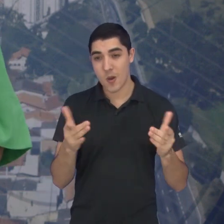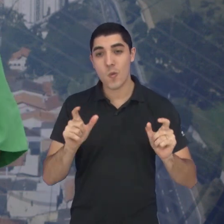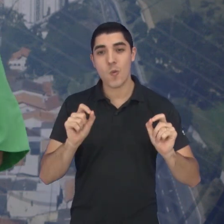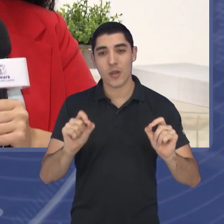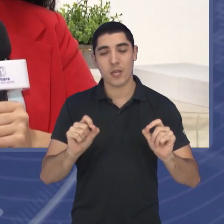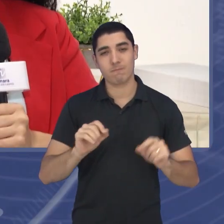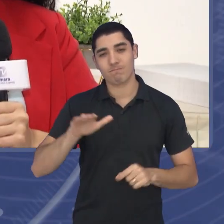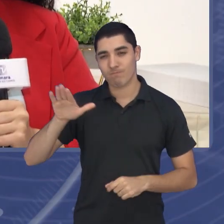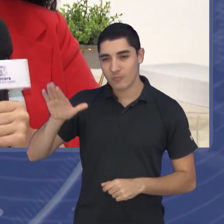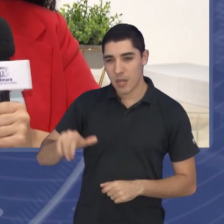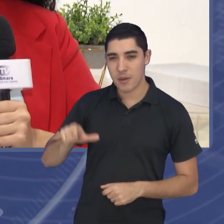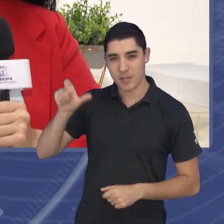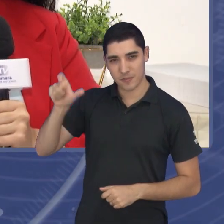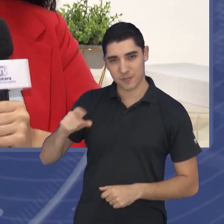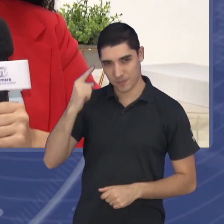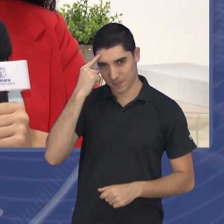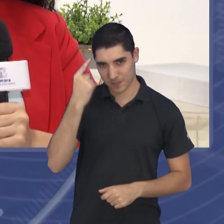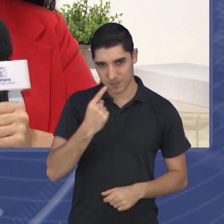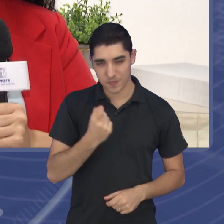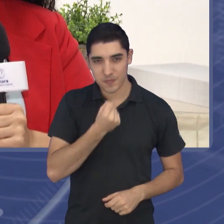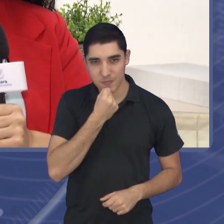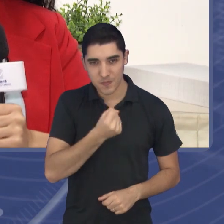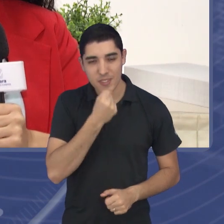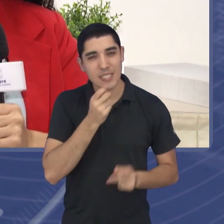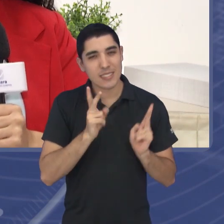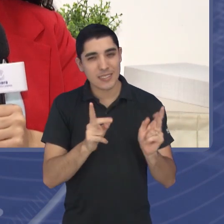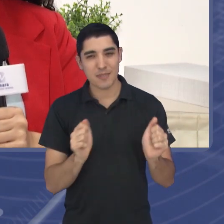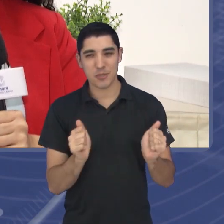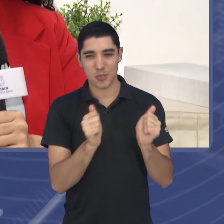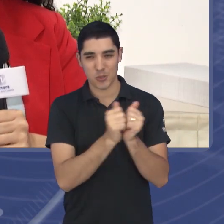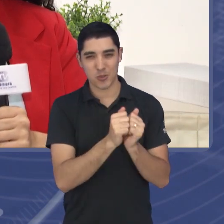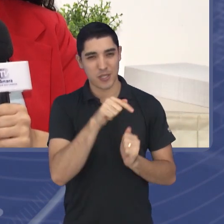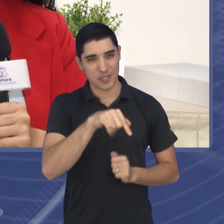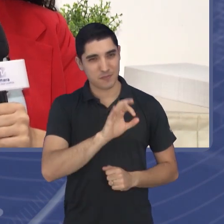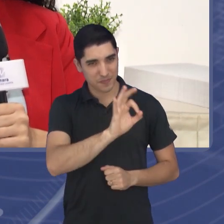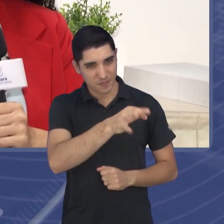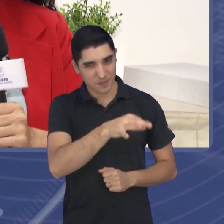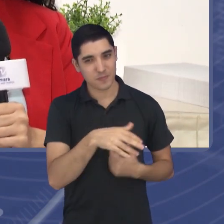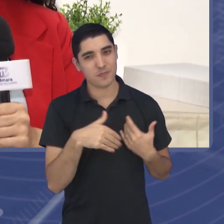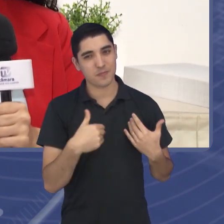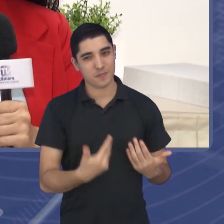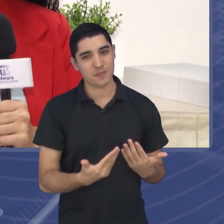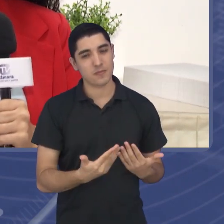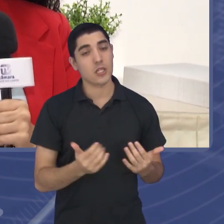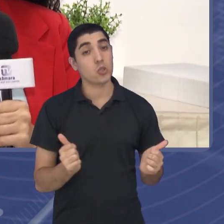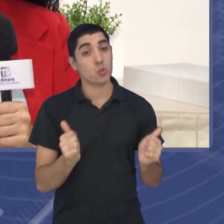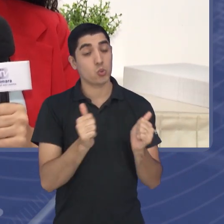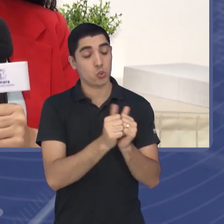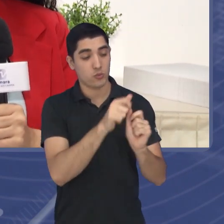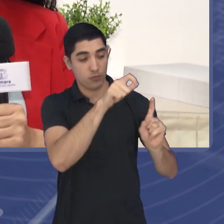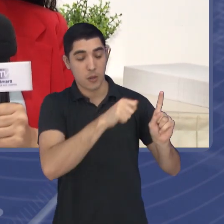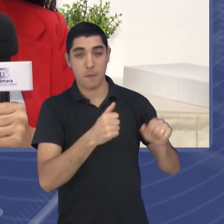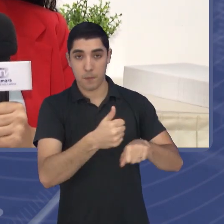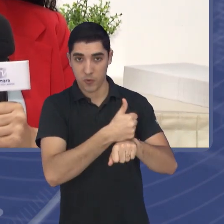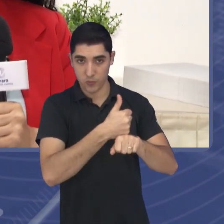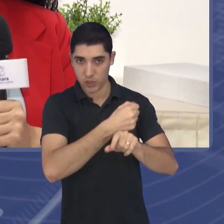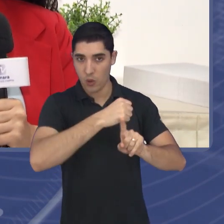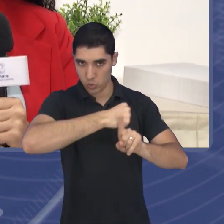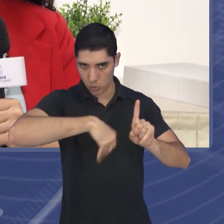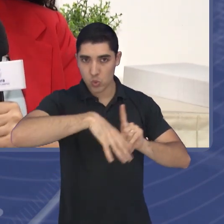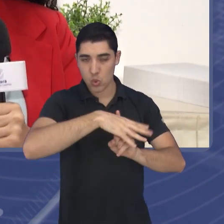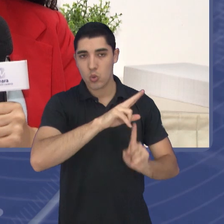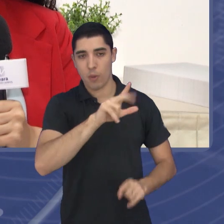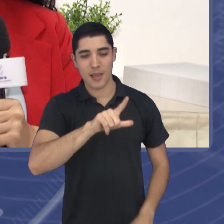a repórter Tamires Vick, que sempre está aqui com a gente, né, Tami? A Tami está com a socióloga Letícia